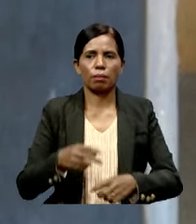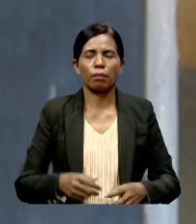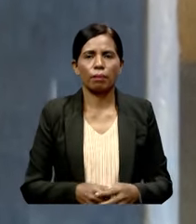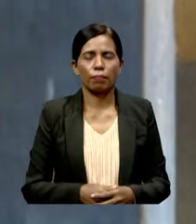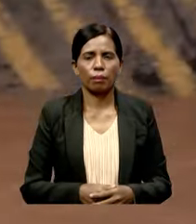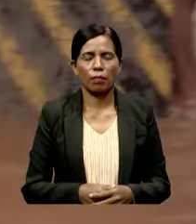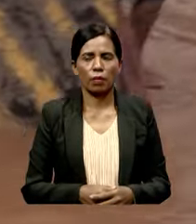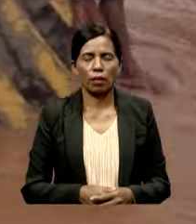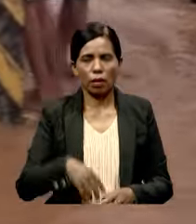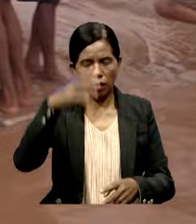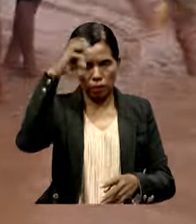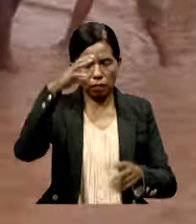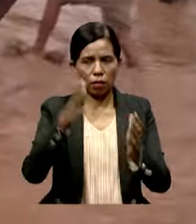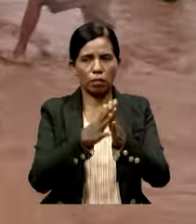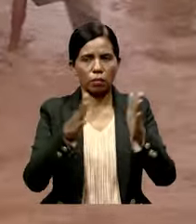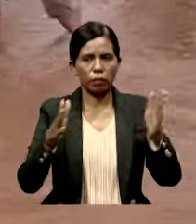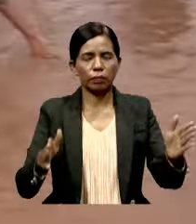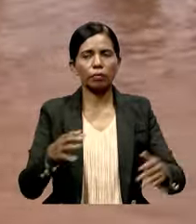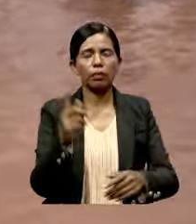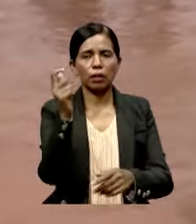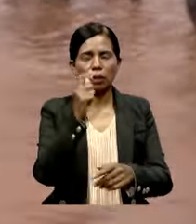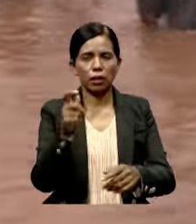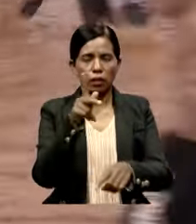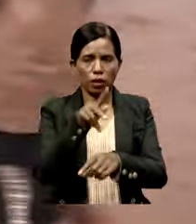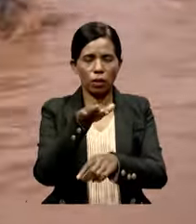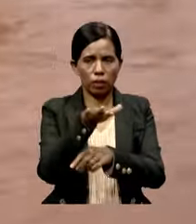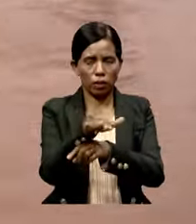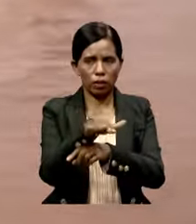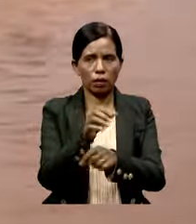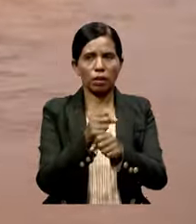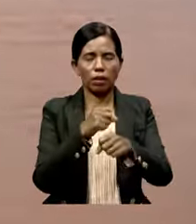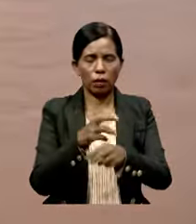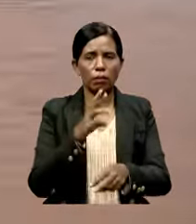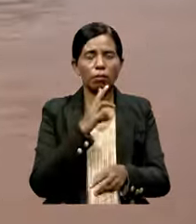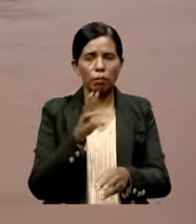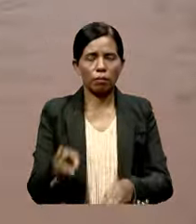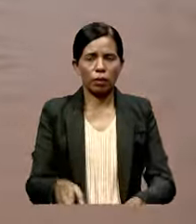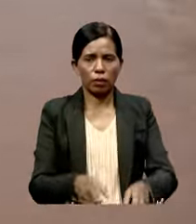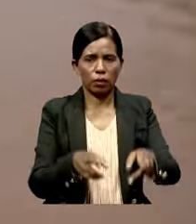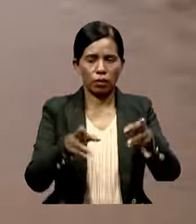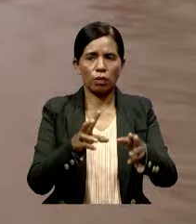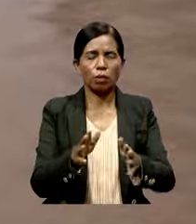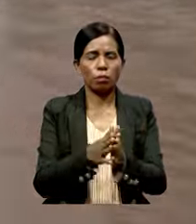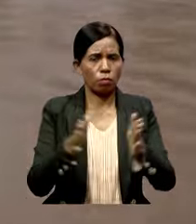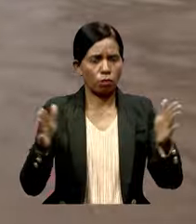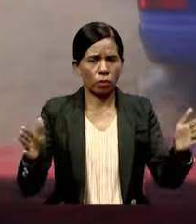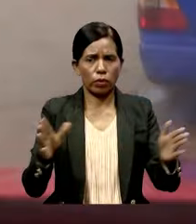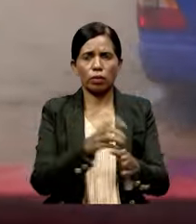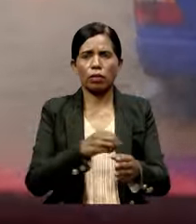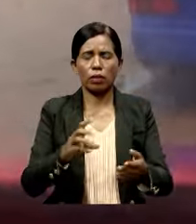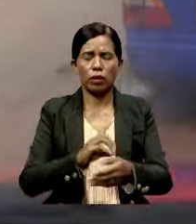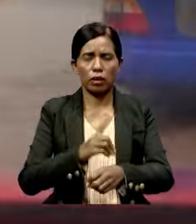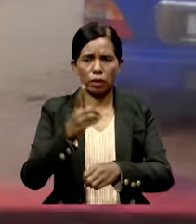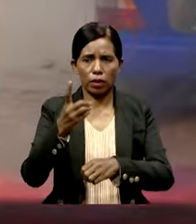Alain dene udam bot nebe akontesi iha tersa loraik ne, resulta mota tun ho volume bot, no acontece mos inundação